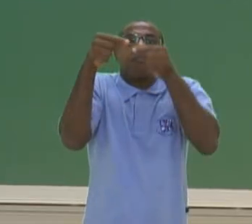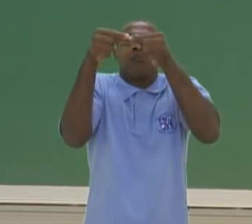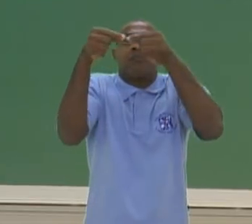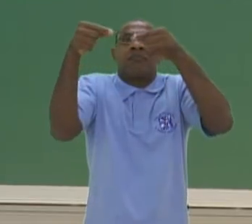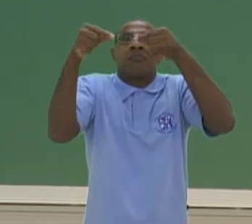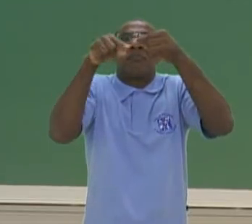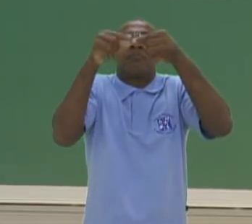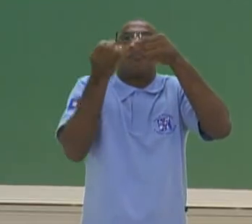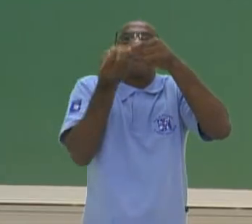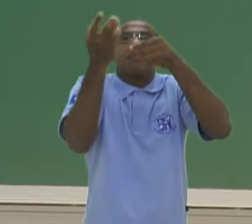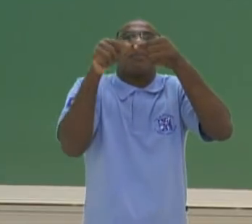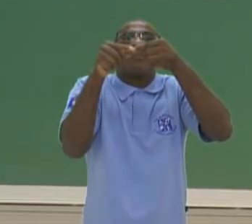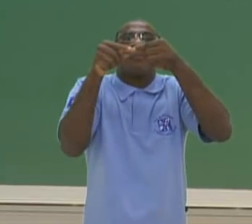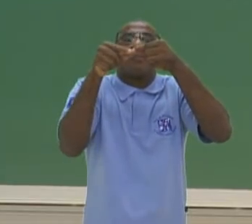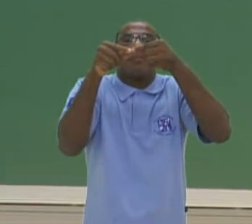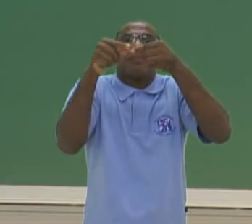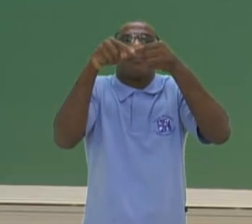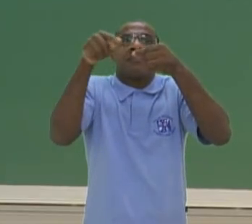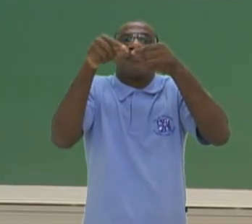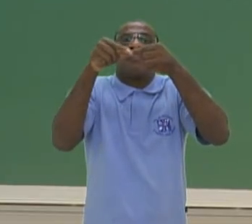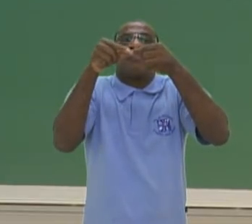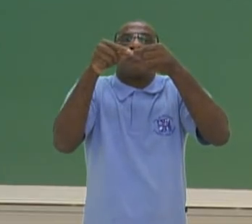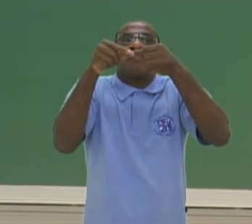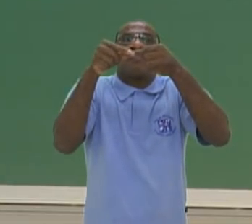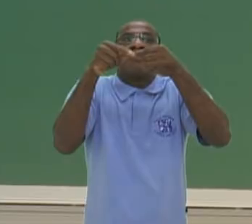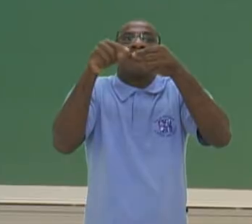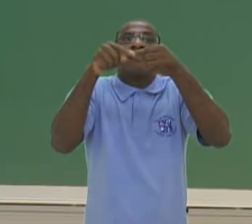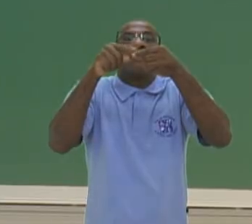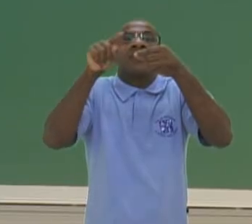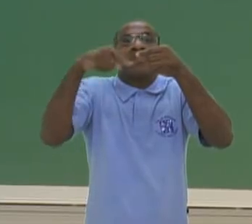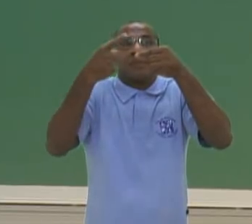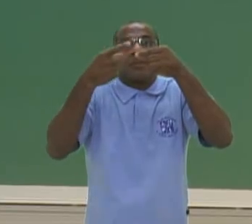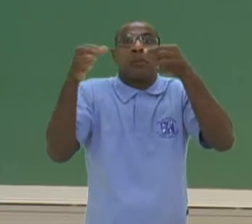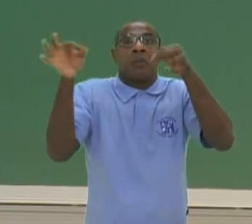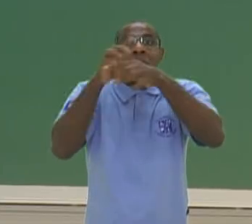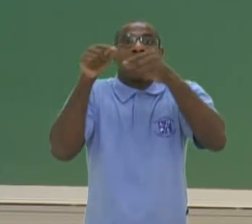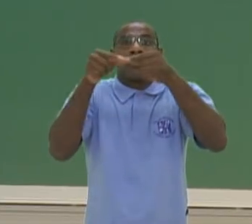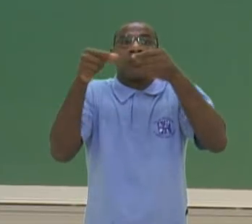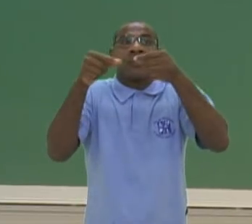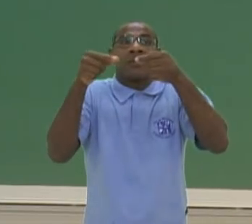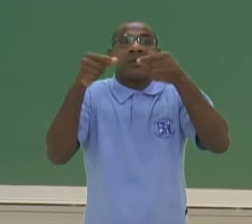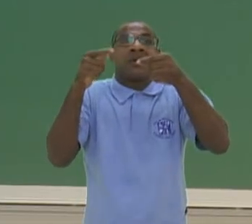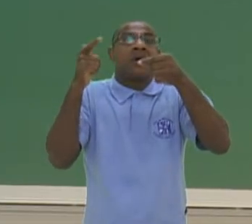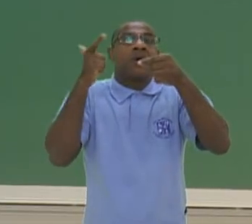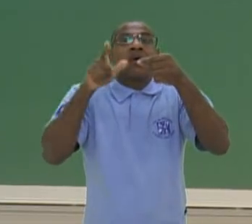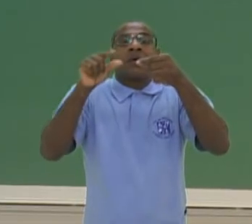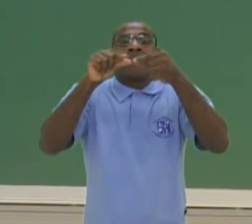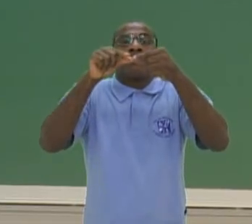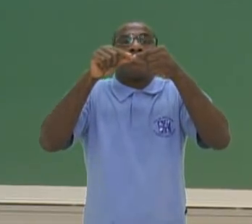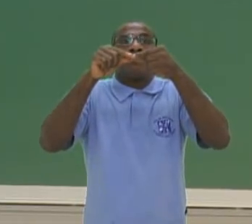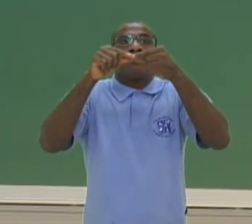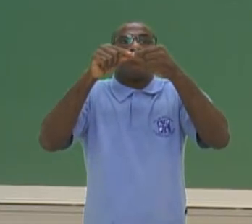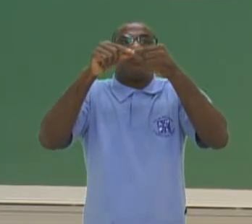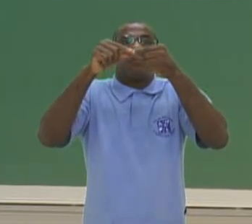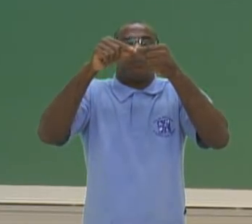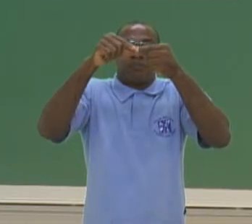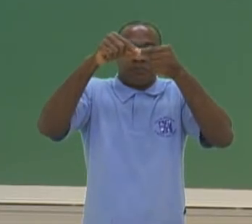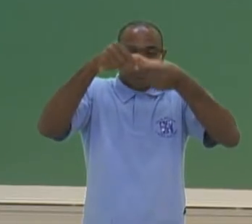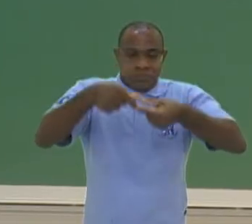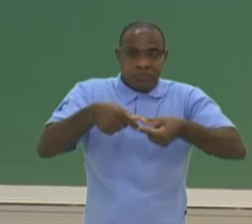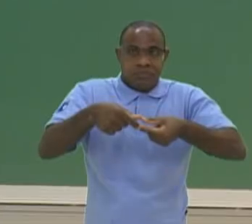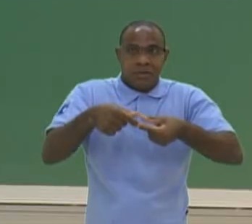para cima da parte feminina. E aí, depois, quando estiver pronto, ele consegue cair lá dentro e fecundar a